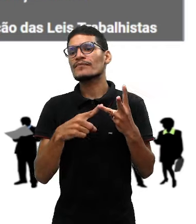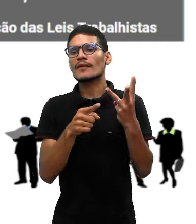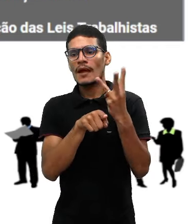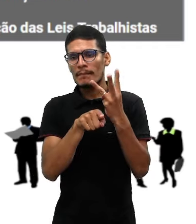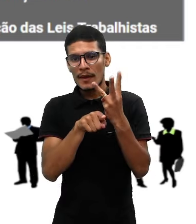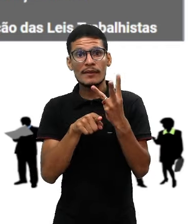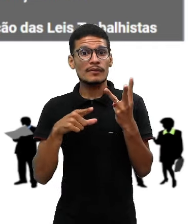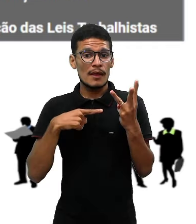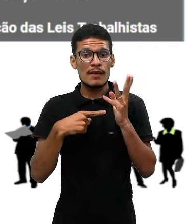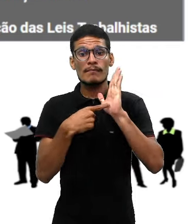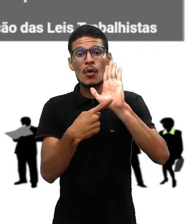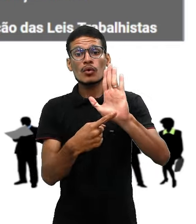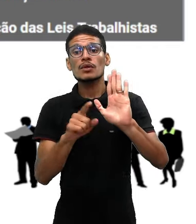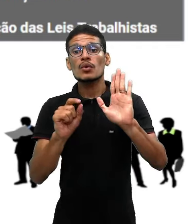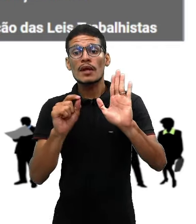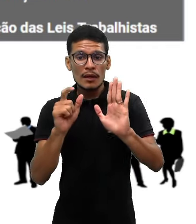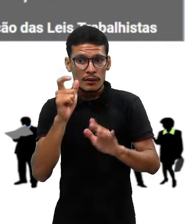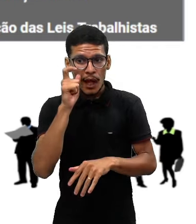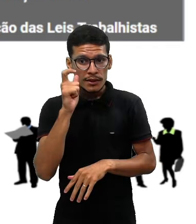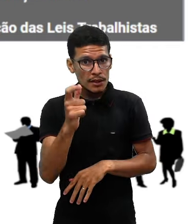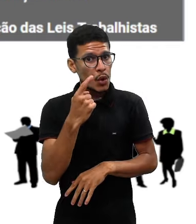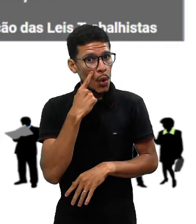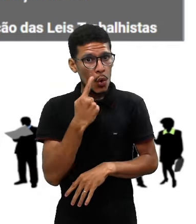bem interessante. Vem aqui.